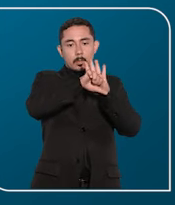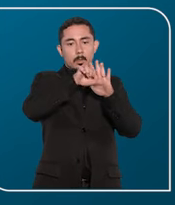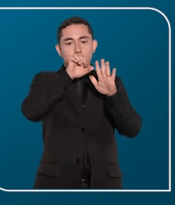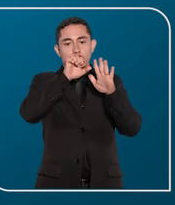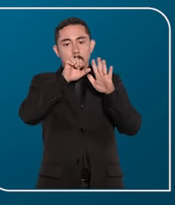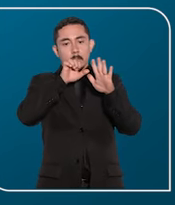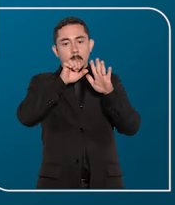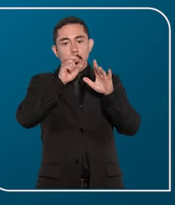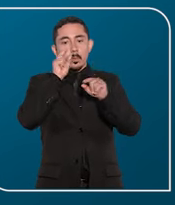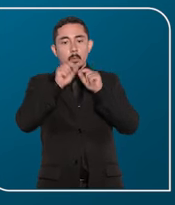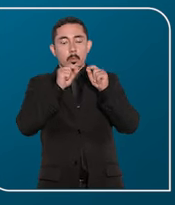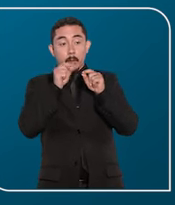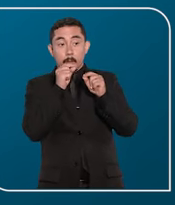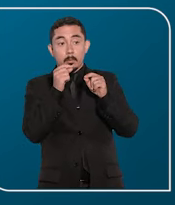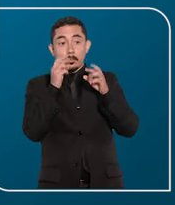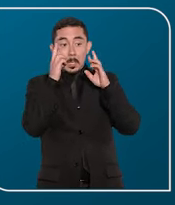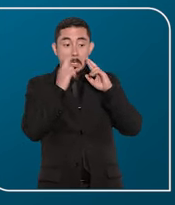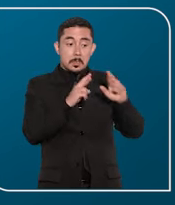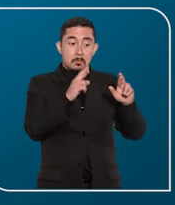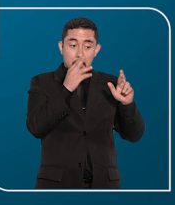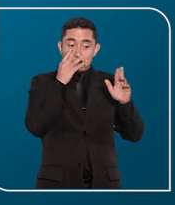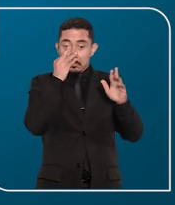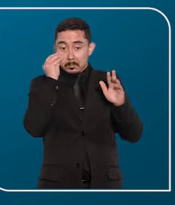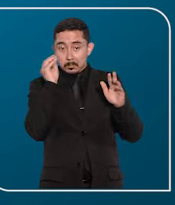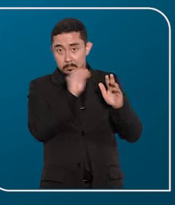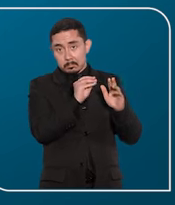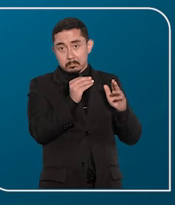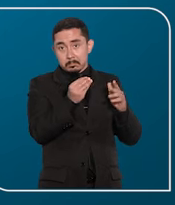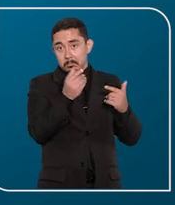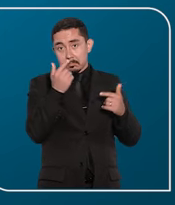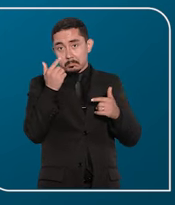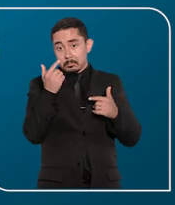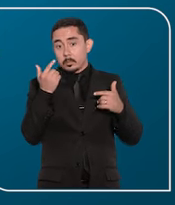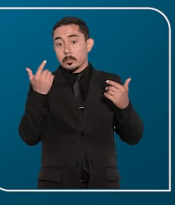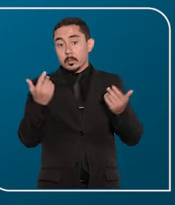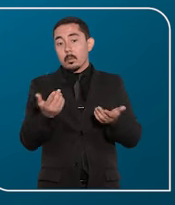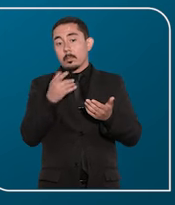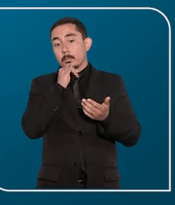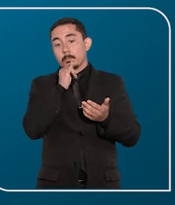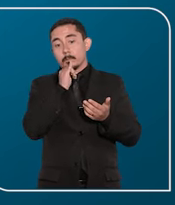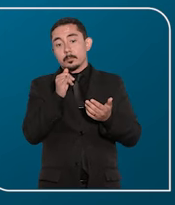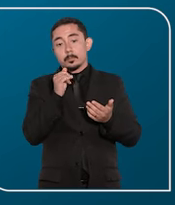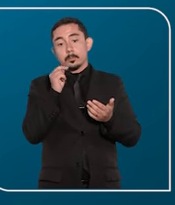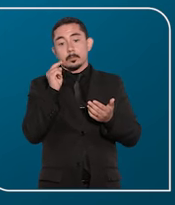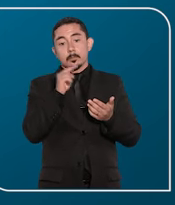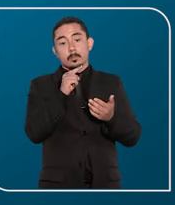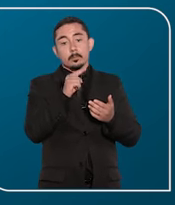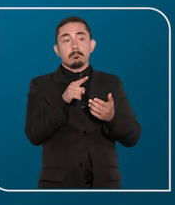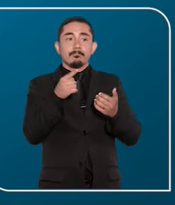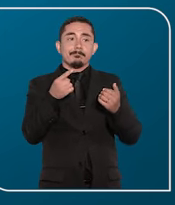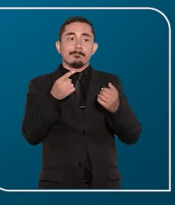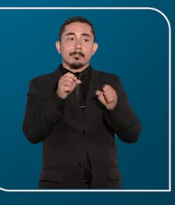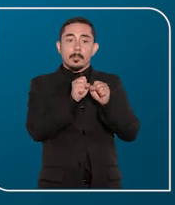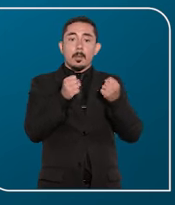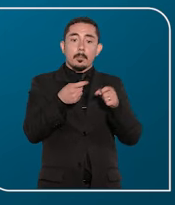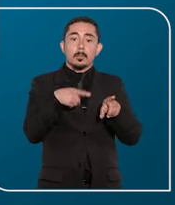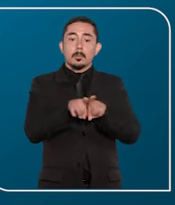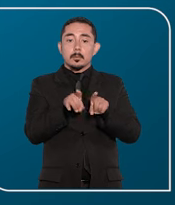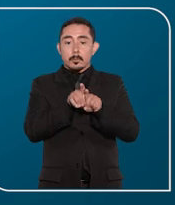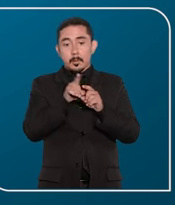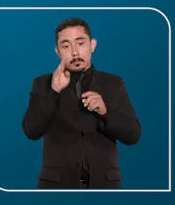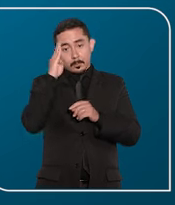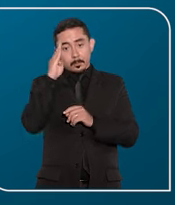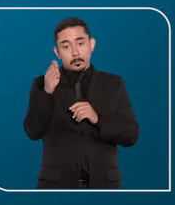de algumas prerrogativas. E uma das prerrogativas que desrespeitadas tipifica aquilo é exatamente